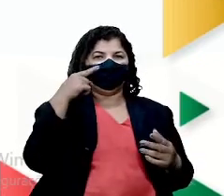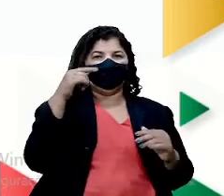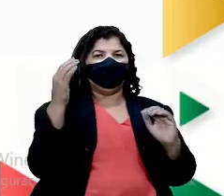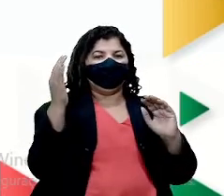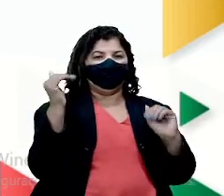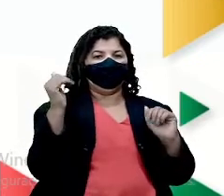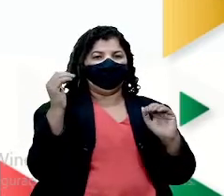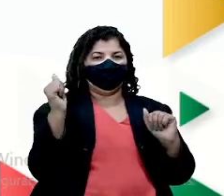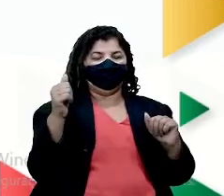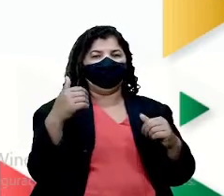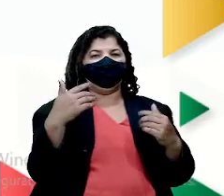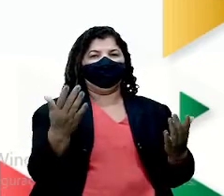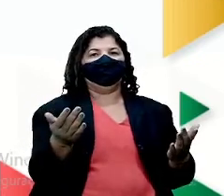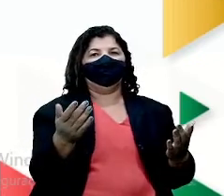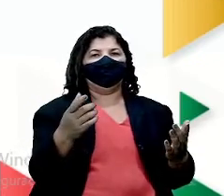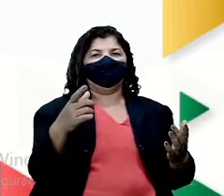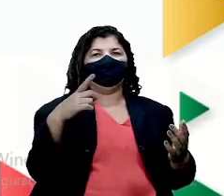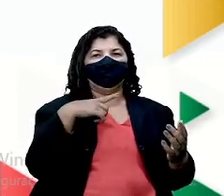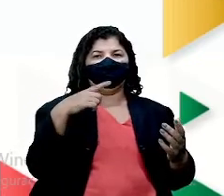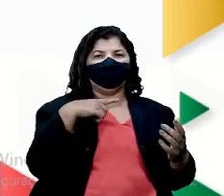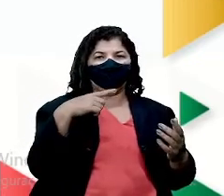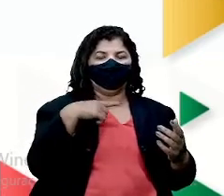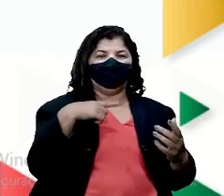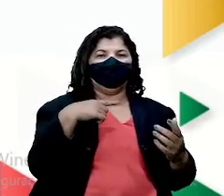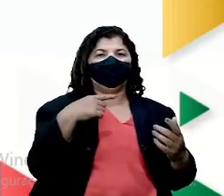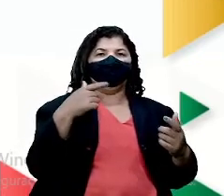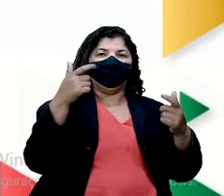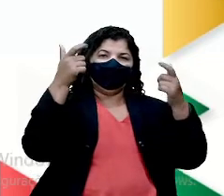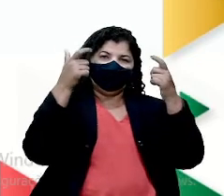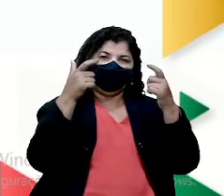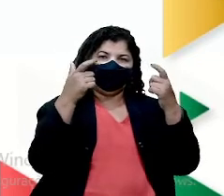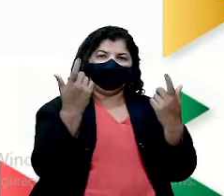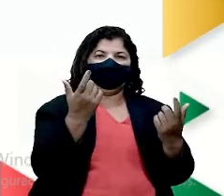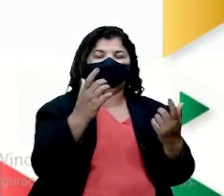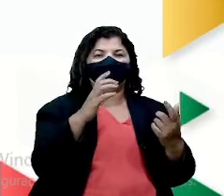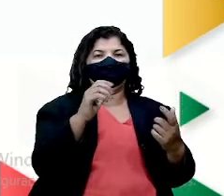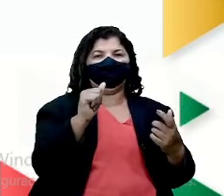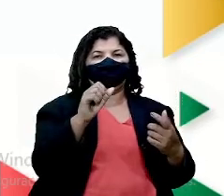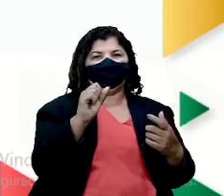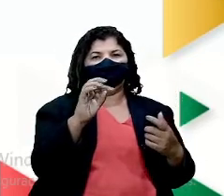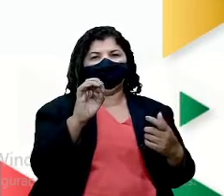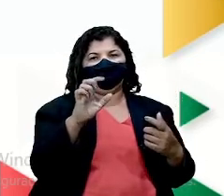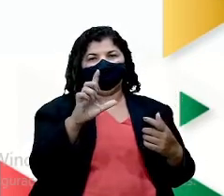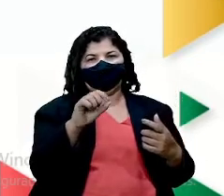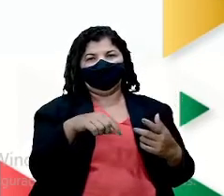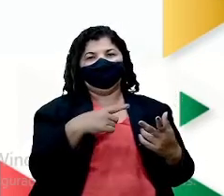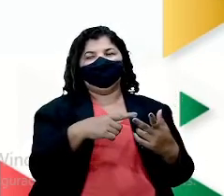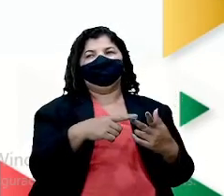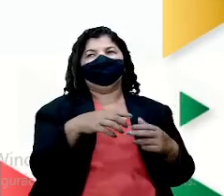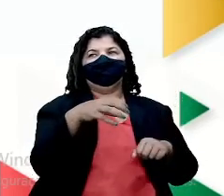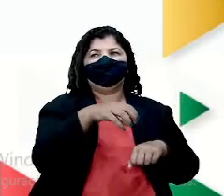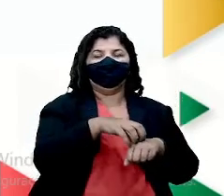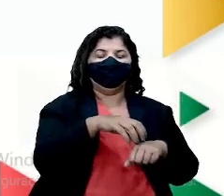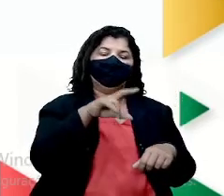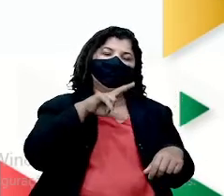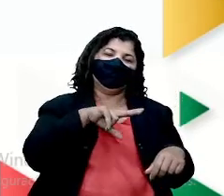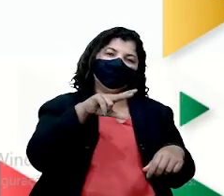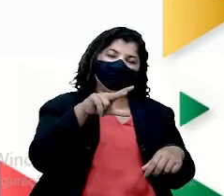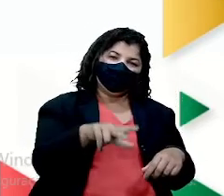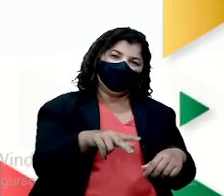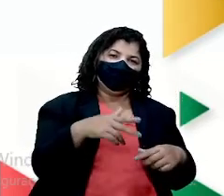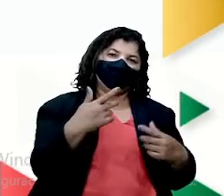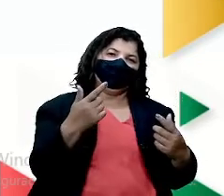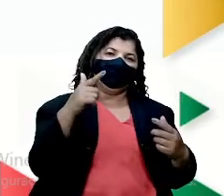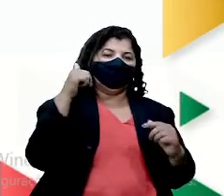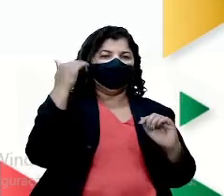de Castela, o reino de Aragão, né? Então, tanto a monarquia portuguesa quanto a monarquia espanhola se formaram